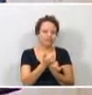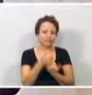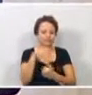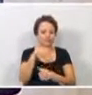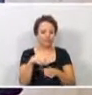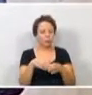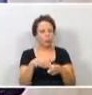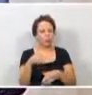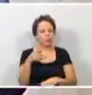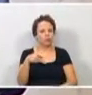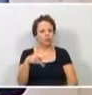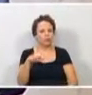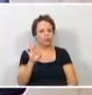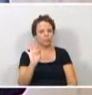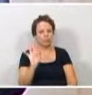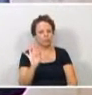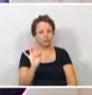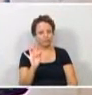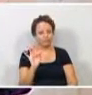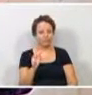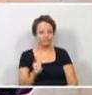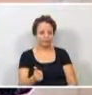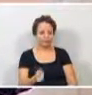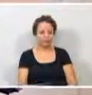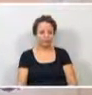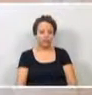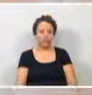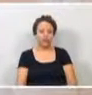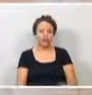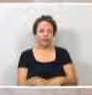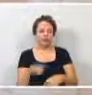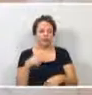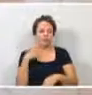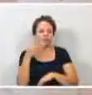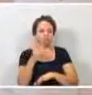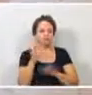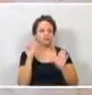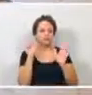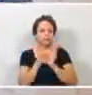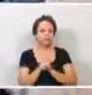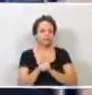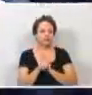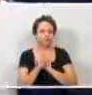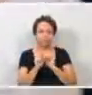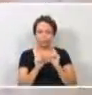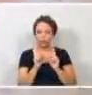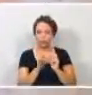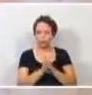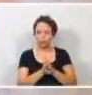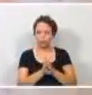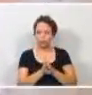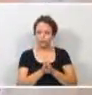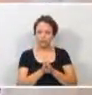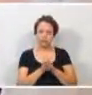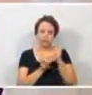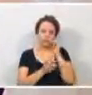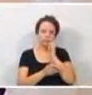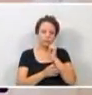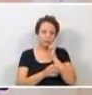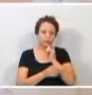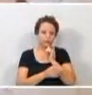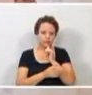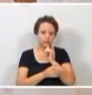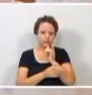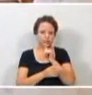Muito bem. O que eu venho aqui indagar é o seguinte. A declaração dela, à época que